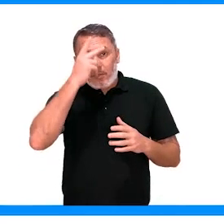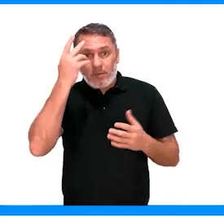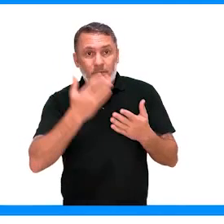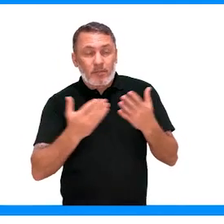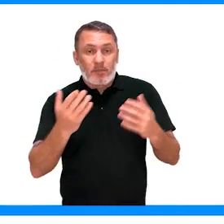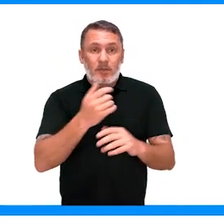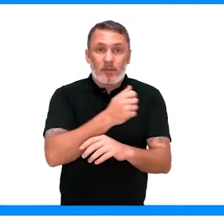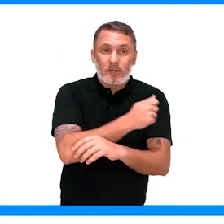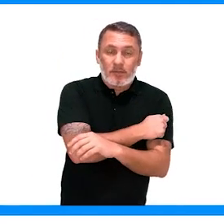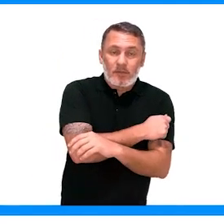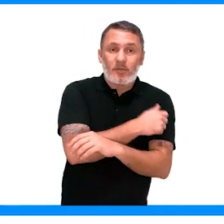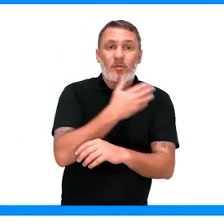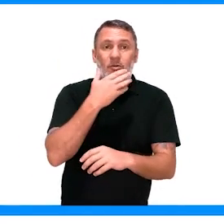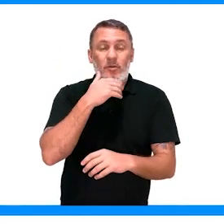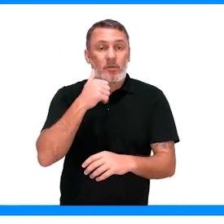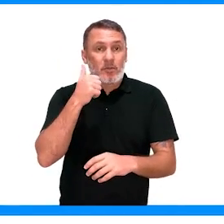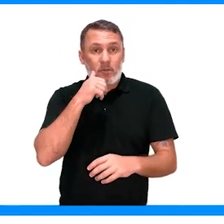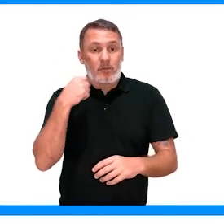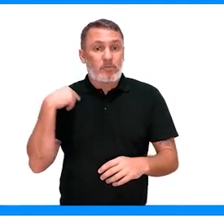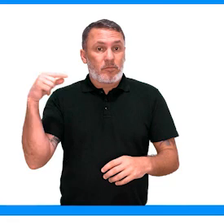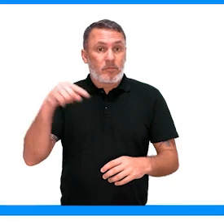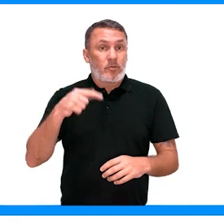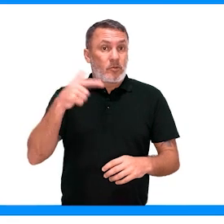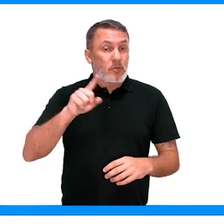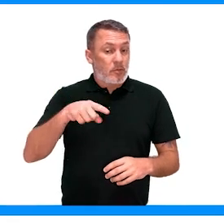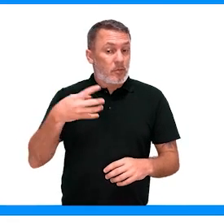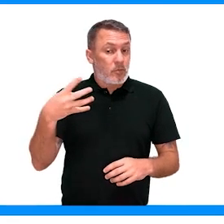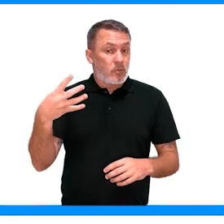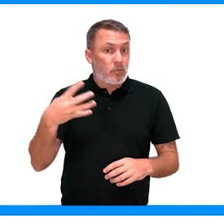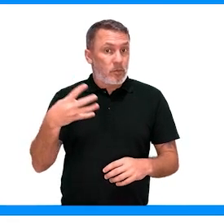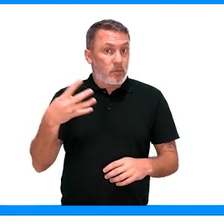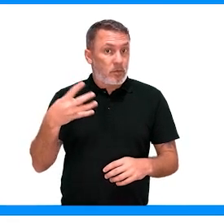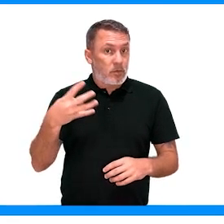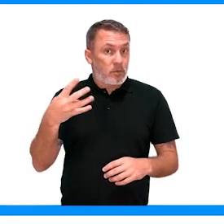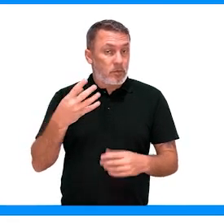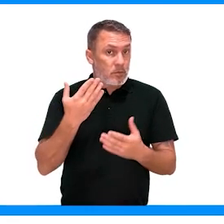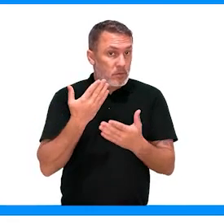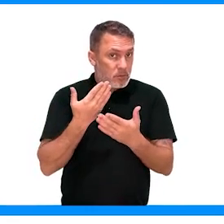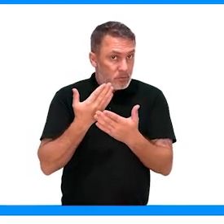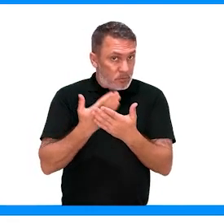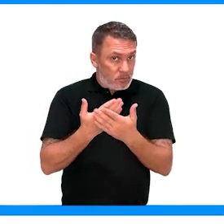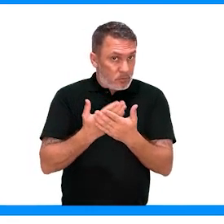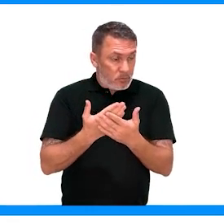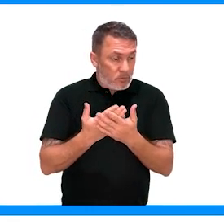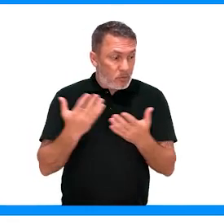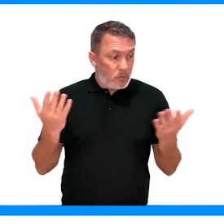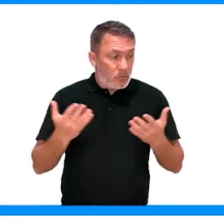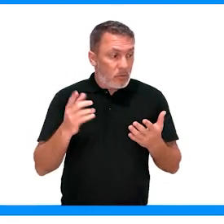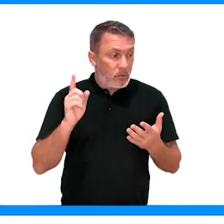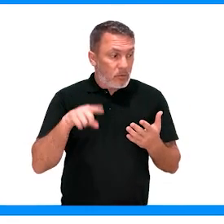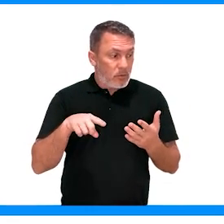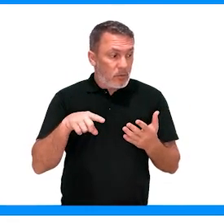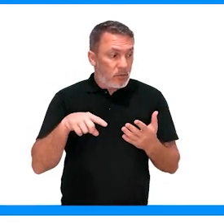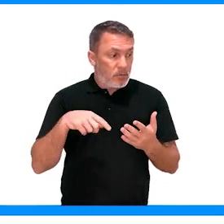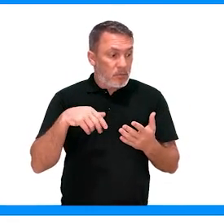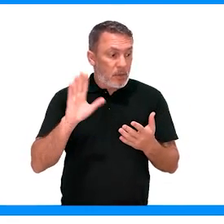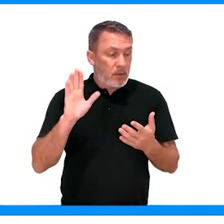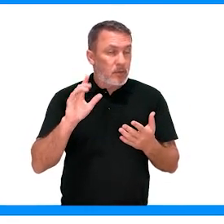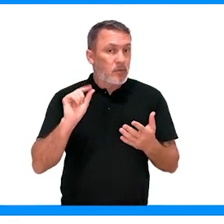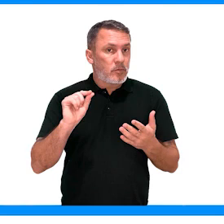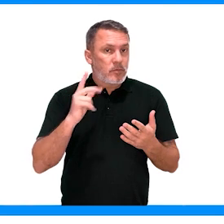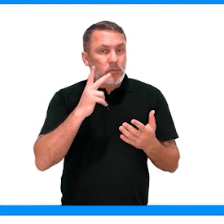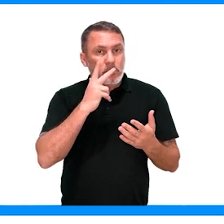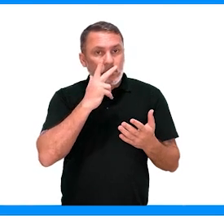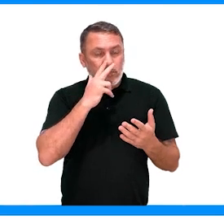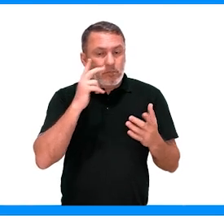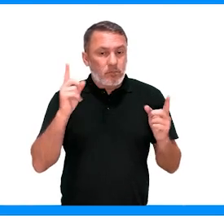Hola, guapos y guapas. Estamos ahora en nuestra cuarta clase e hoje está um pouquinho mais